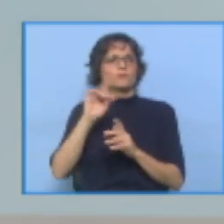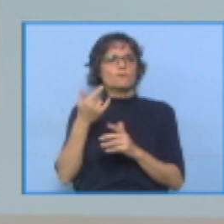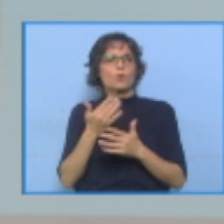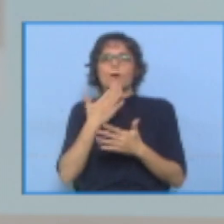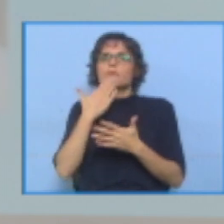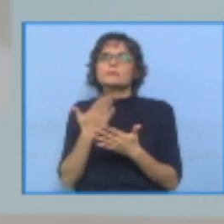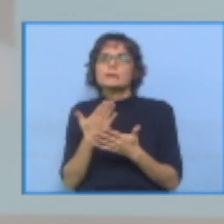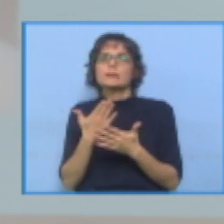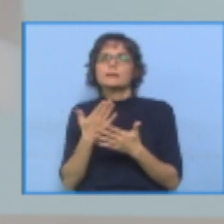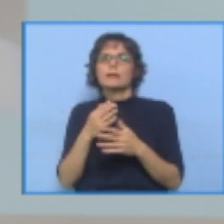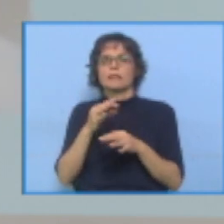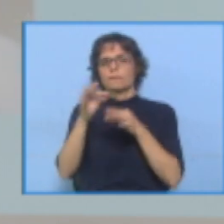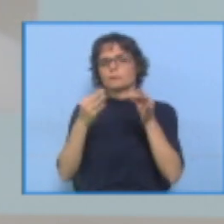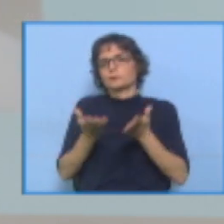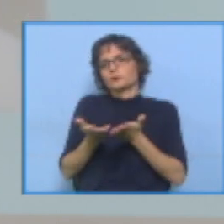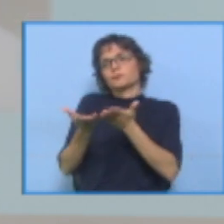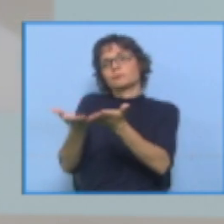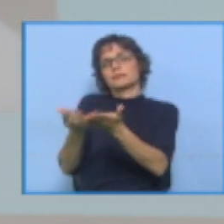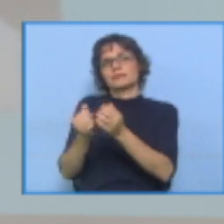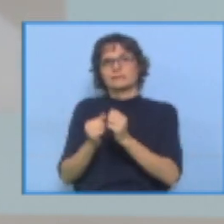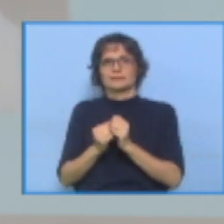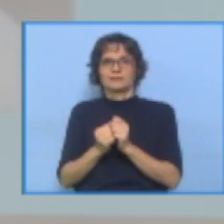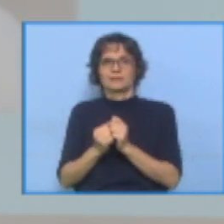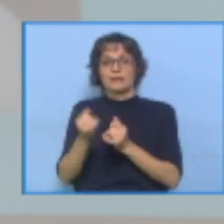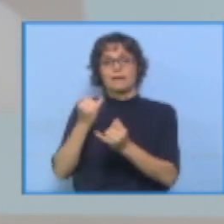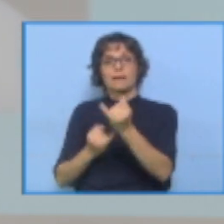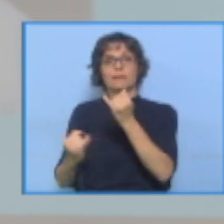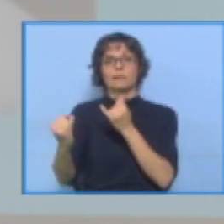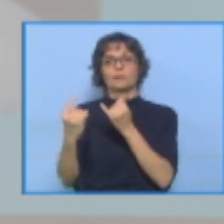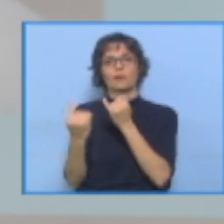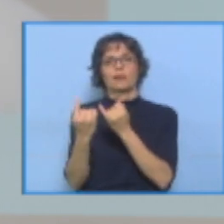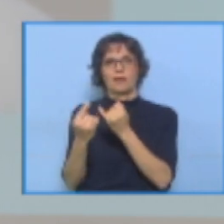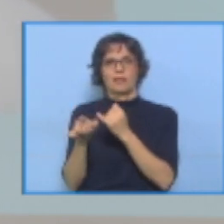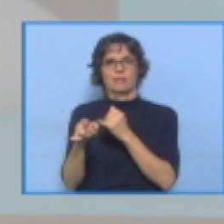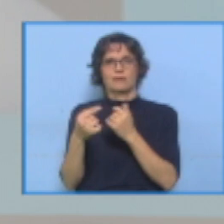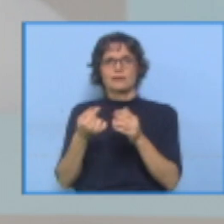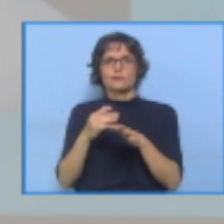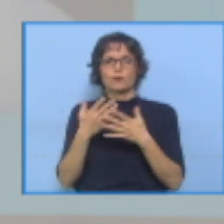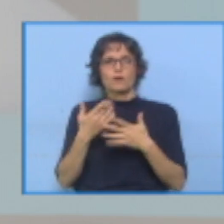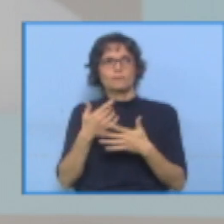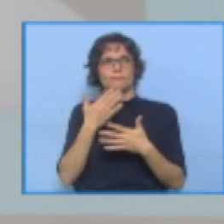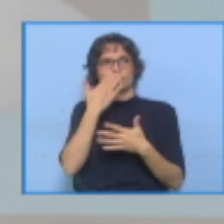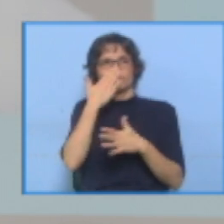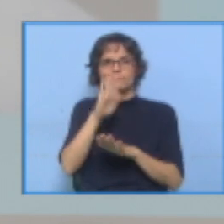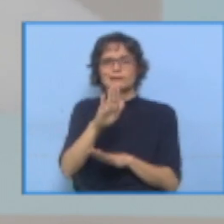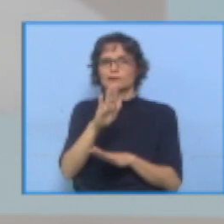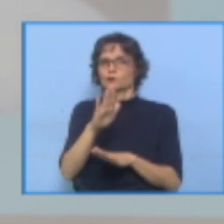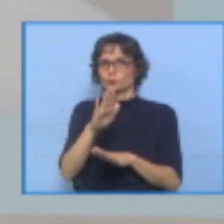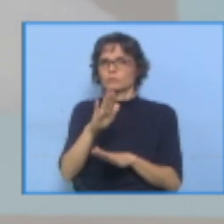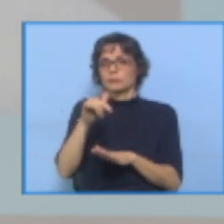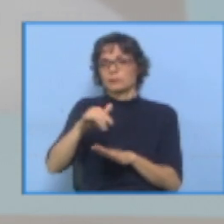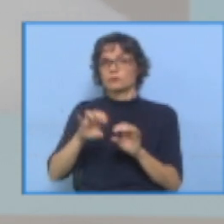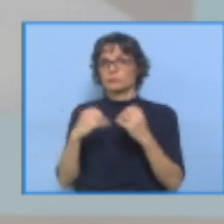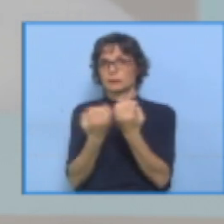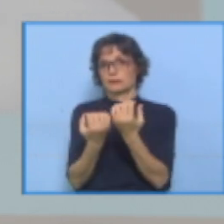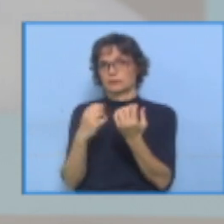se sabe que vem aí mais um favor, é este tipo de atuação que vem em crescendo na nossa